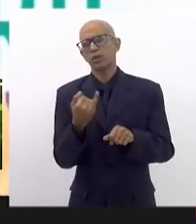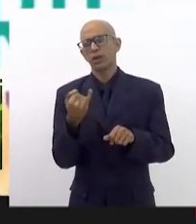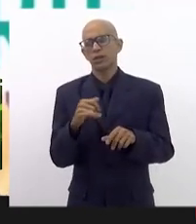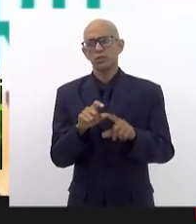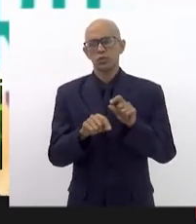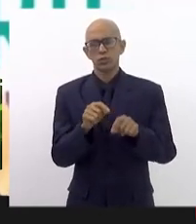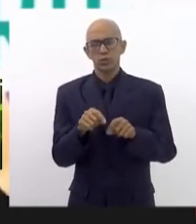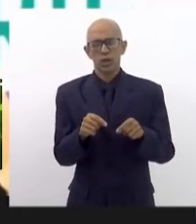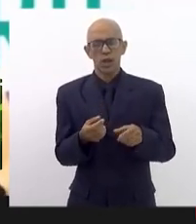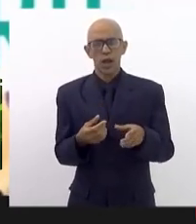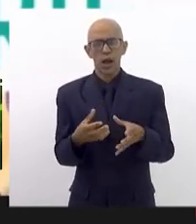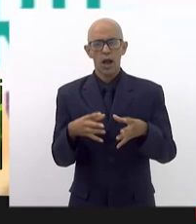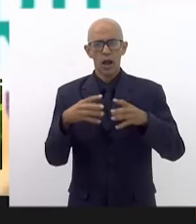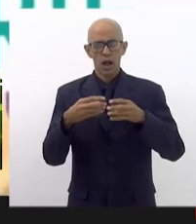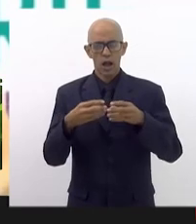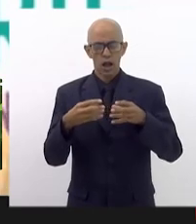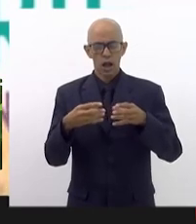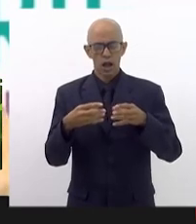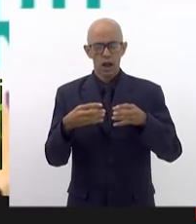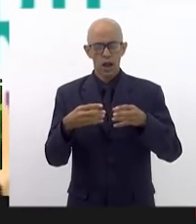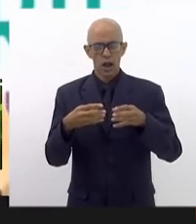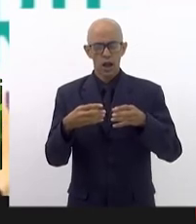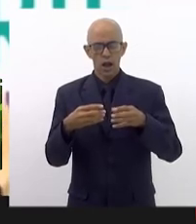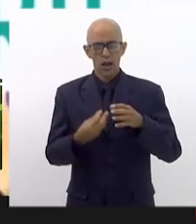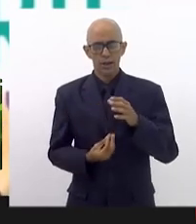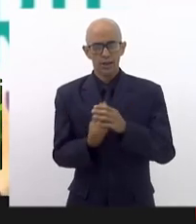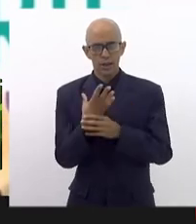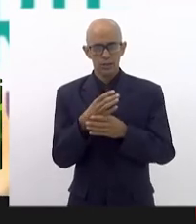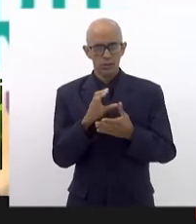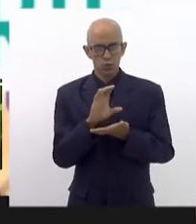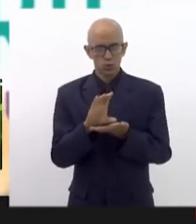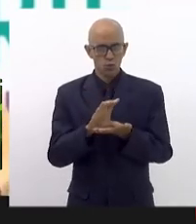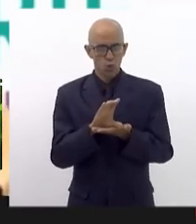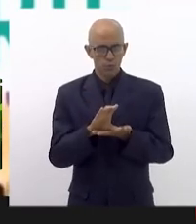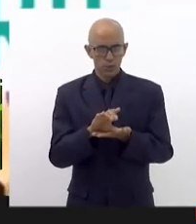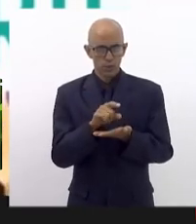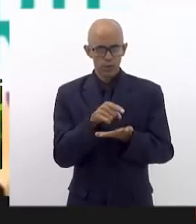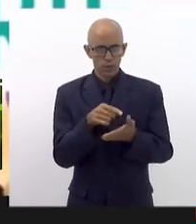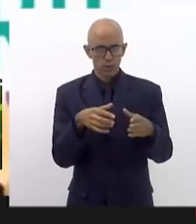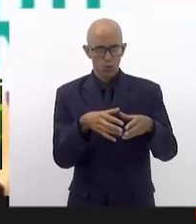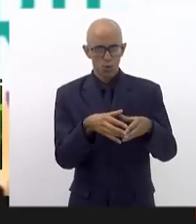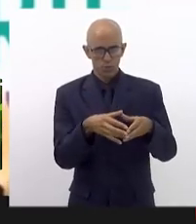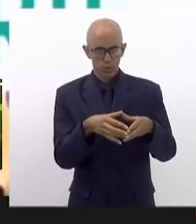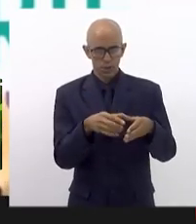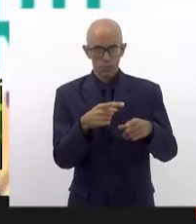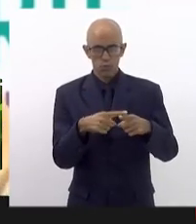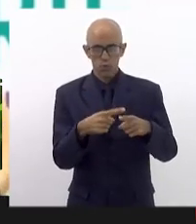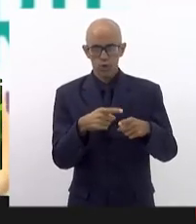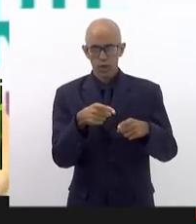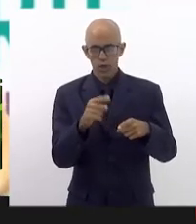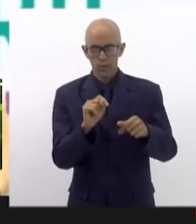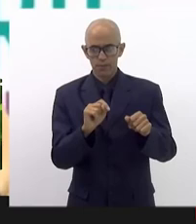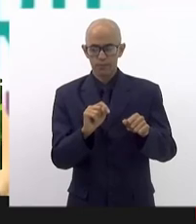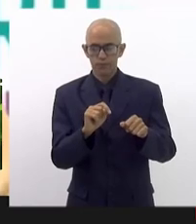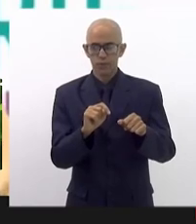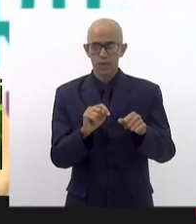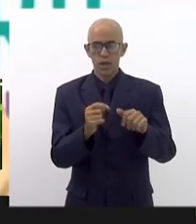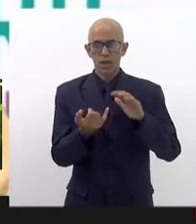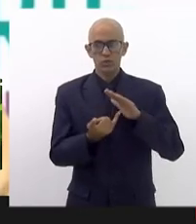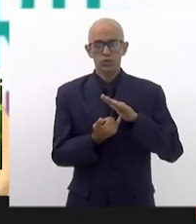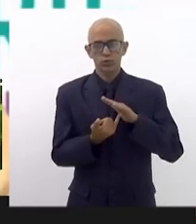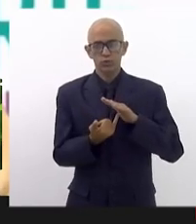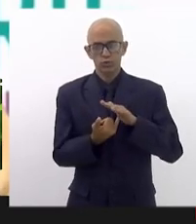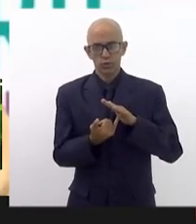composição do comitê. Como o Benito destacou, a questão da institucionalização,